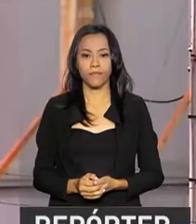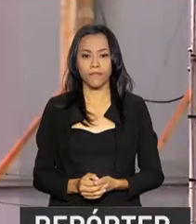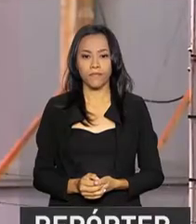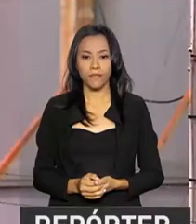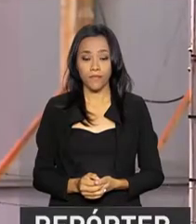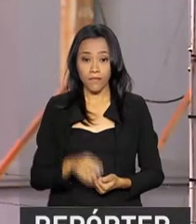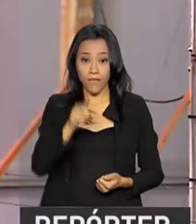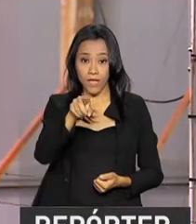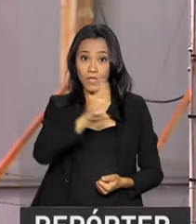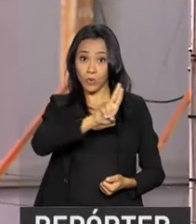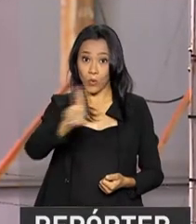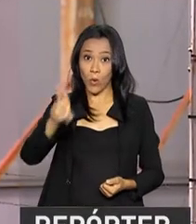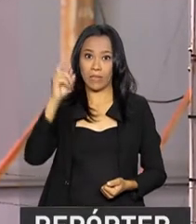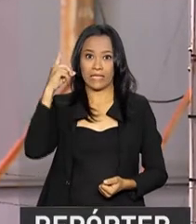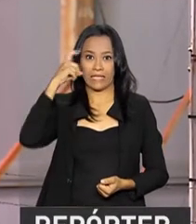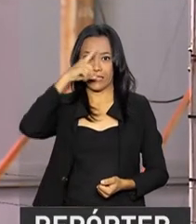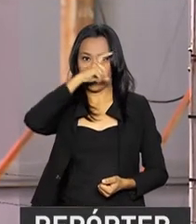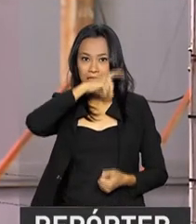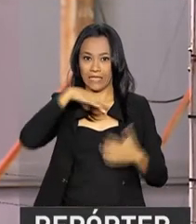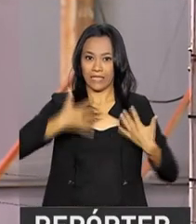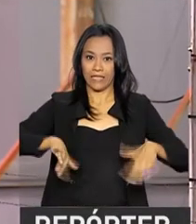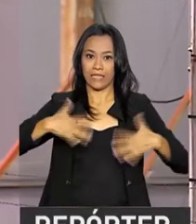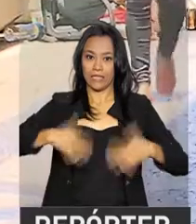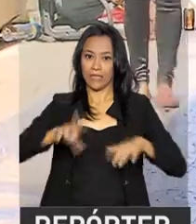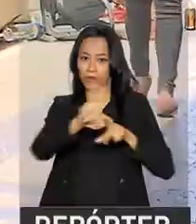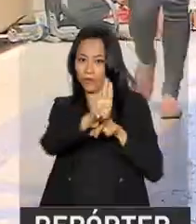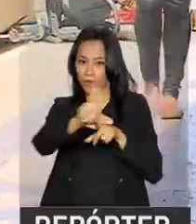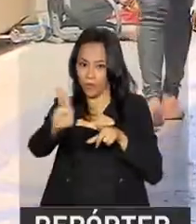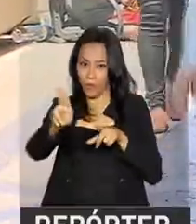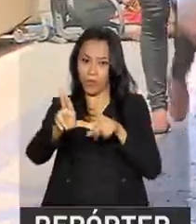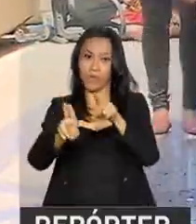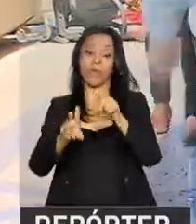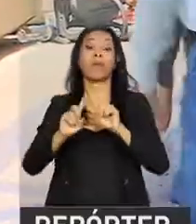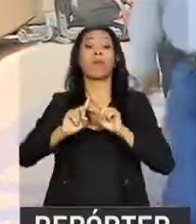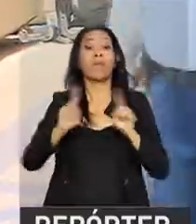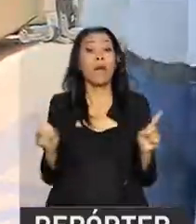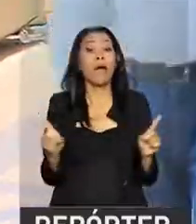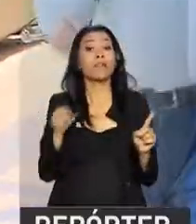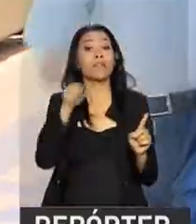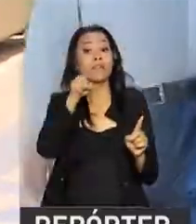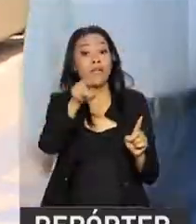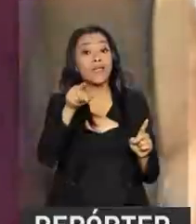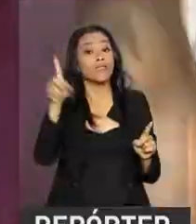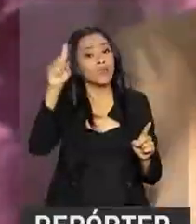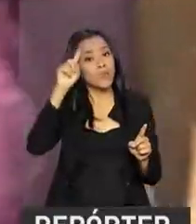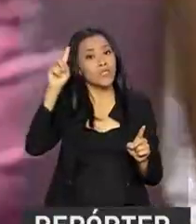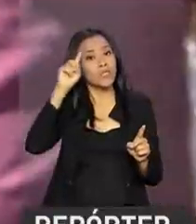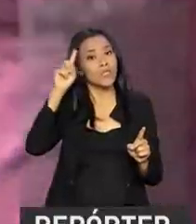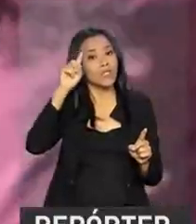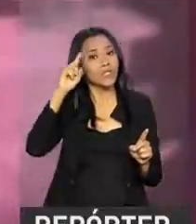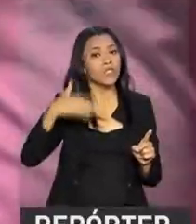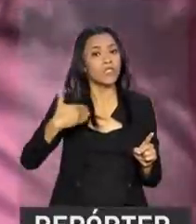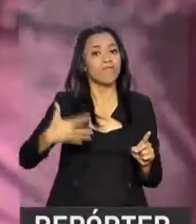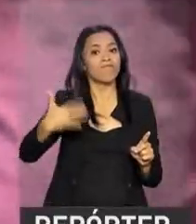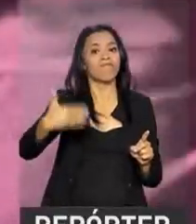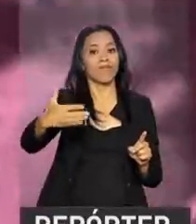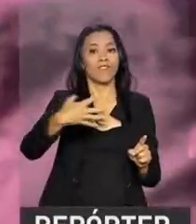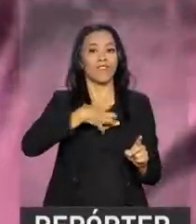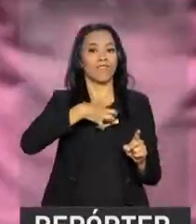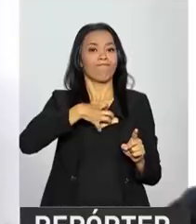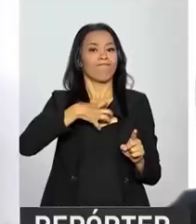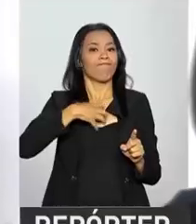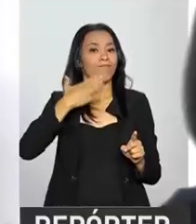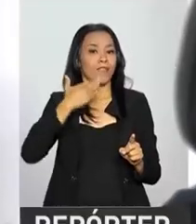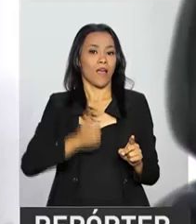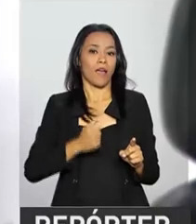O nome é difícil, Luz Synchrotron, mas as aplicações dela no nosso dia a dia são mais comuns do que pensamos.